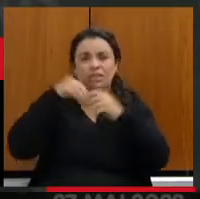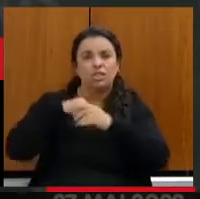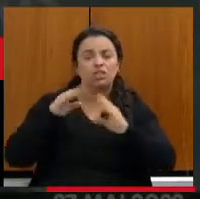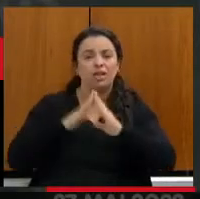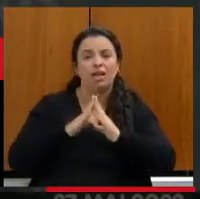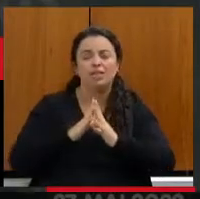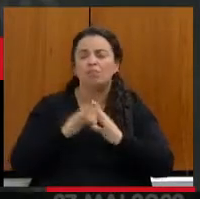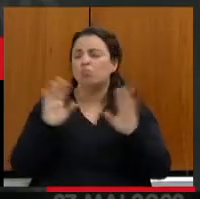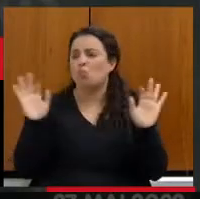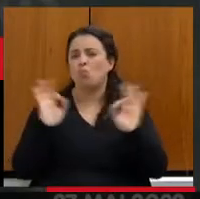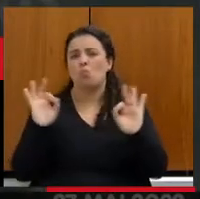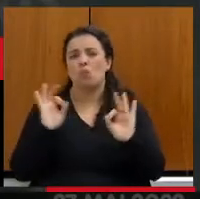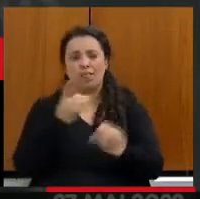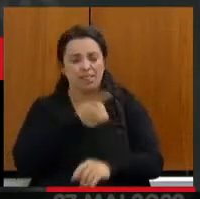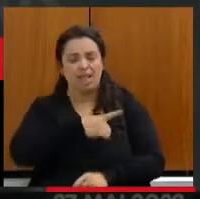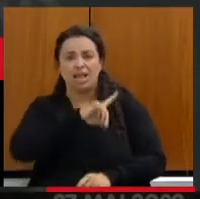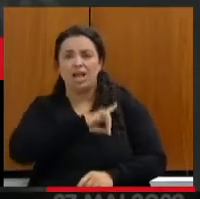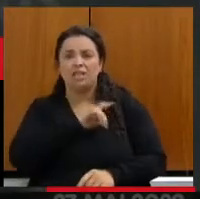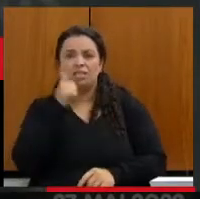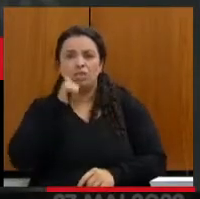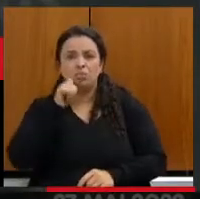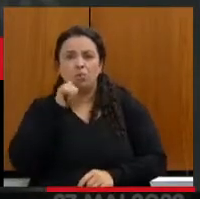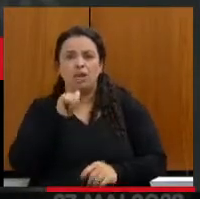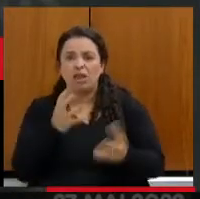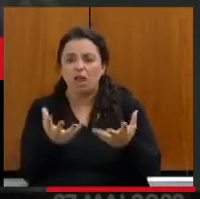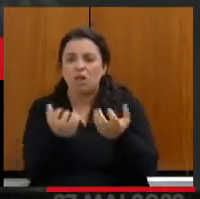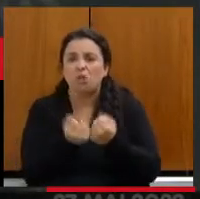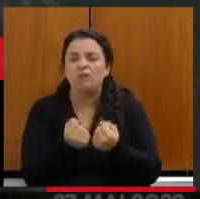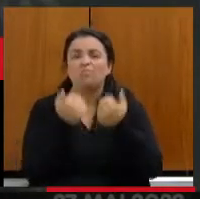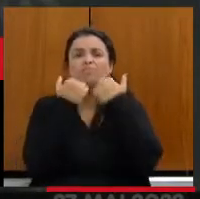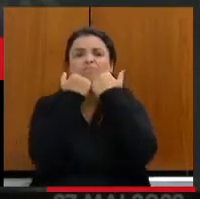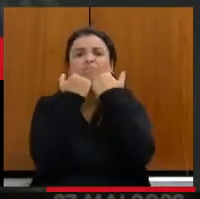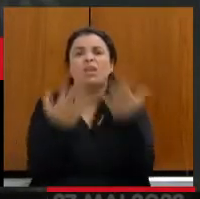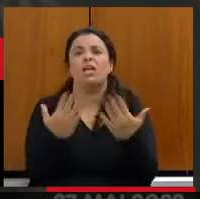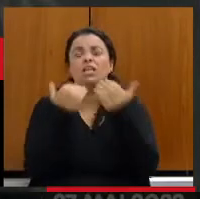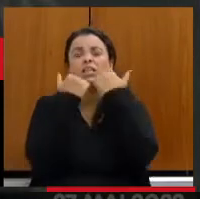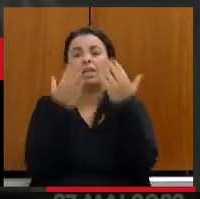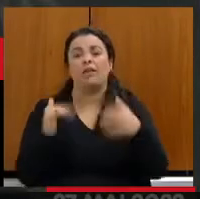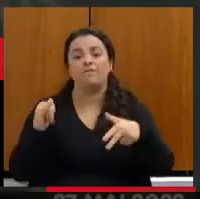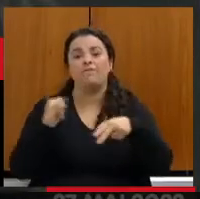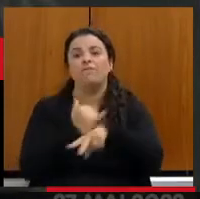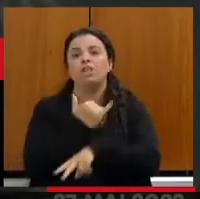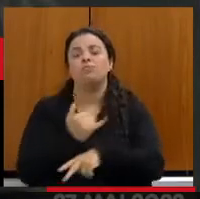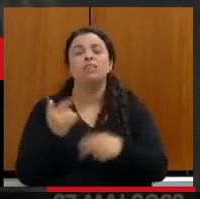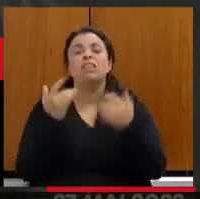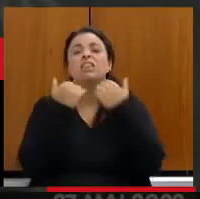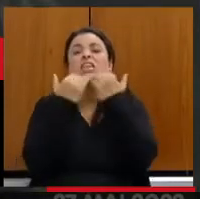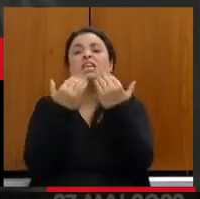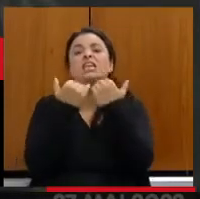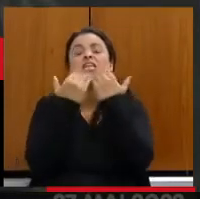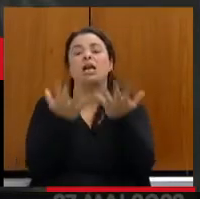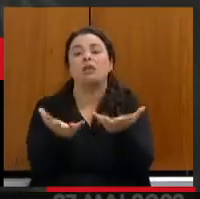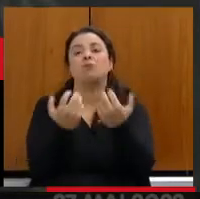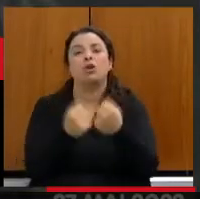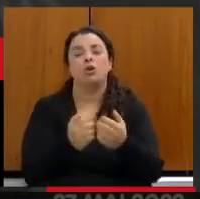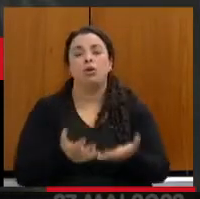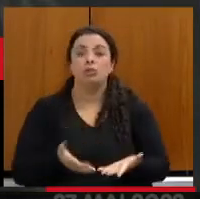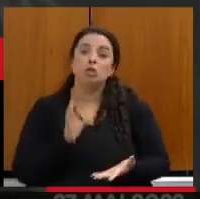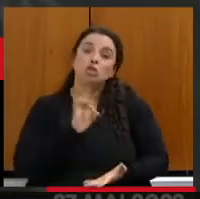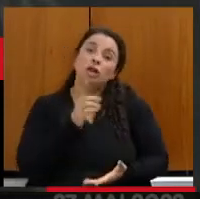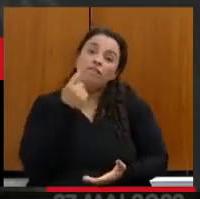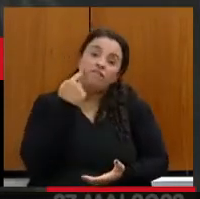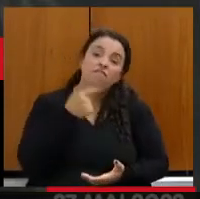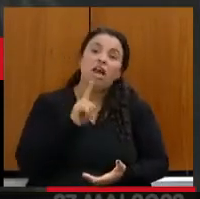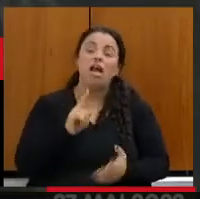de mulher não te acolhe não acolhe vítima nenhuma simplesmente ela vai lá e faz uma